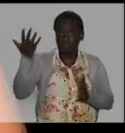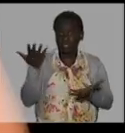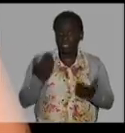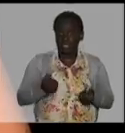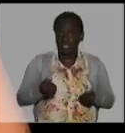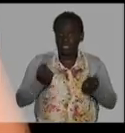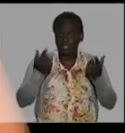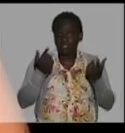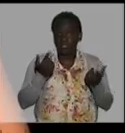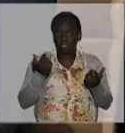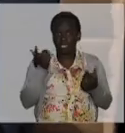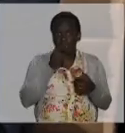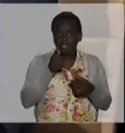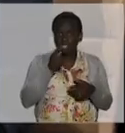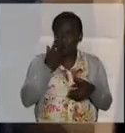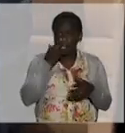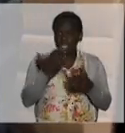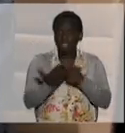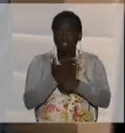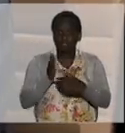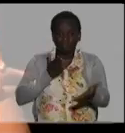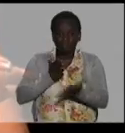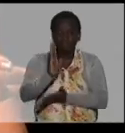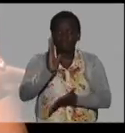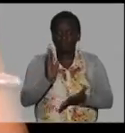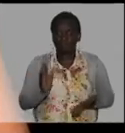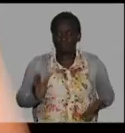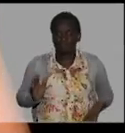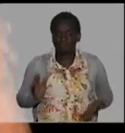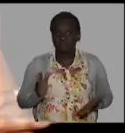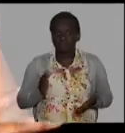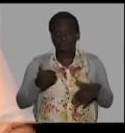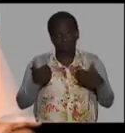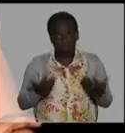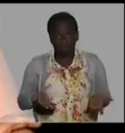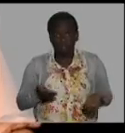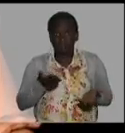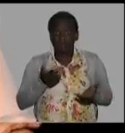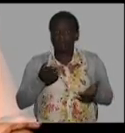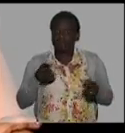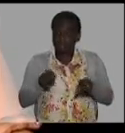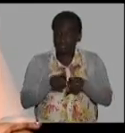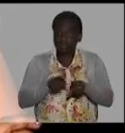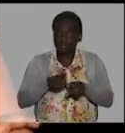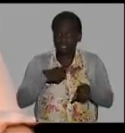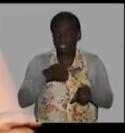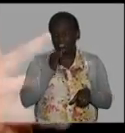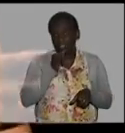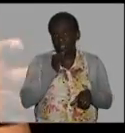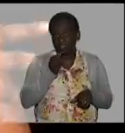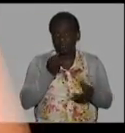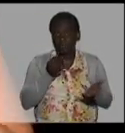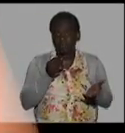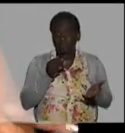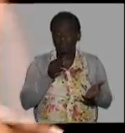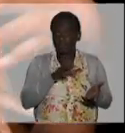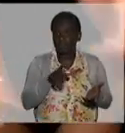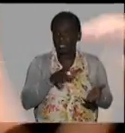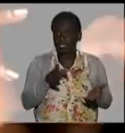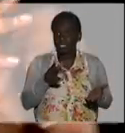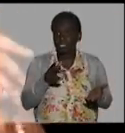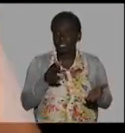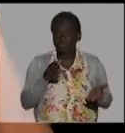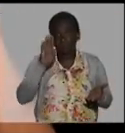status, né, e que funcionam como passaporte. Que funcionam como passaporte, né? Então, isso inclui, por exemplo, não